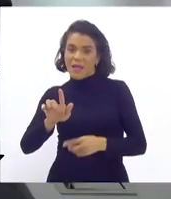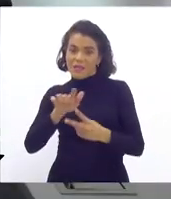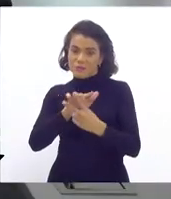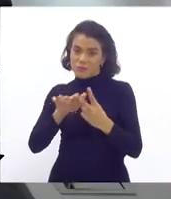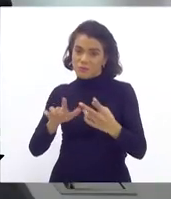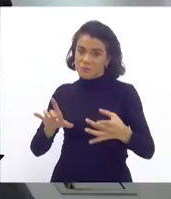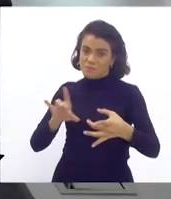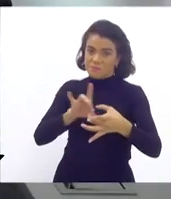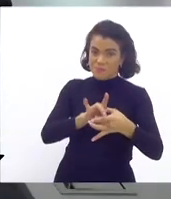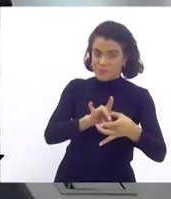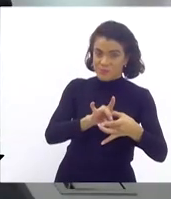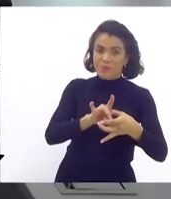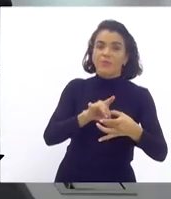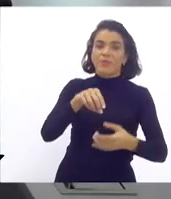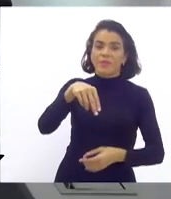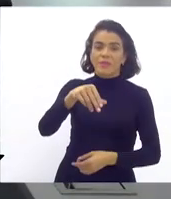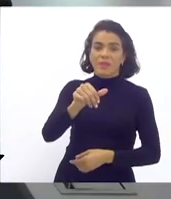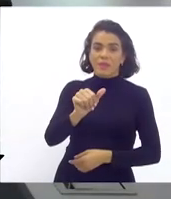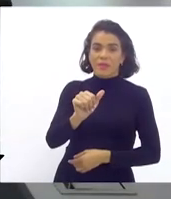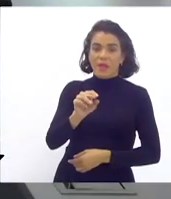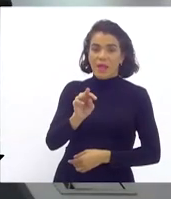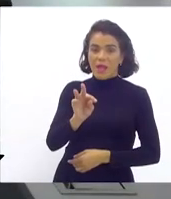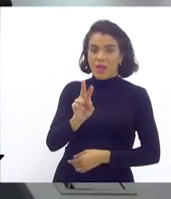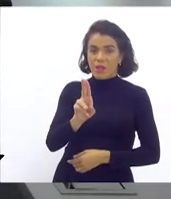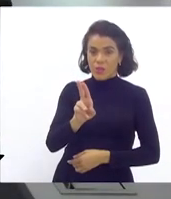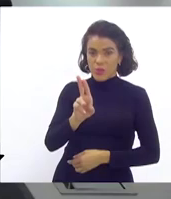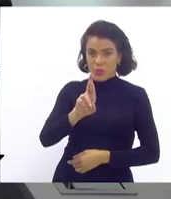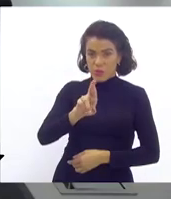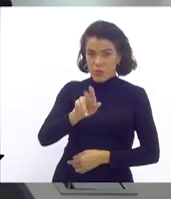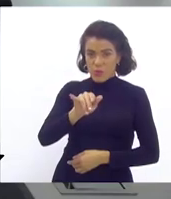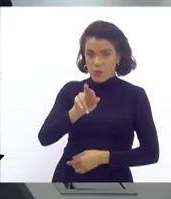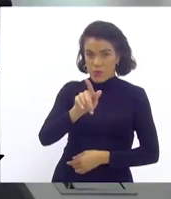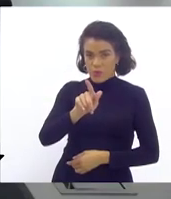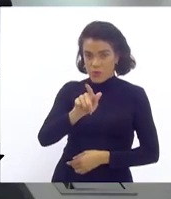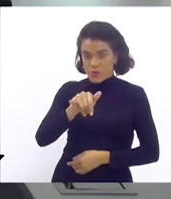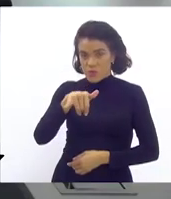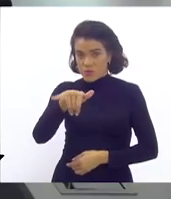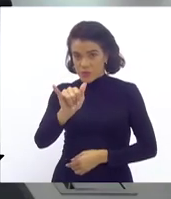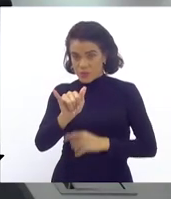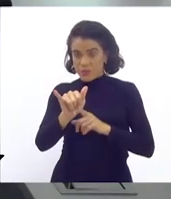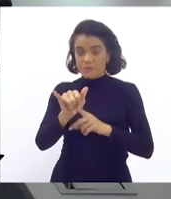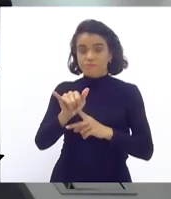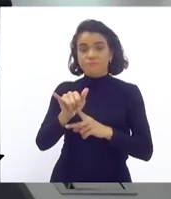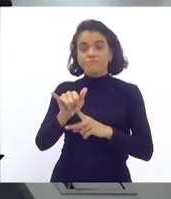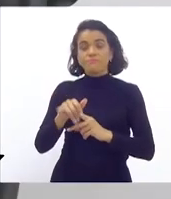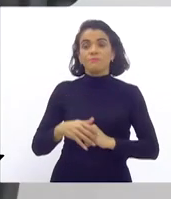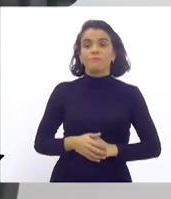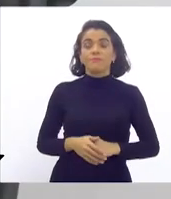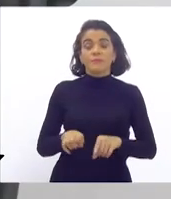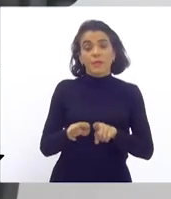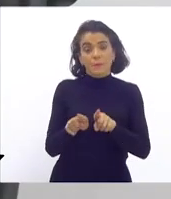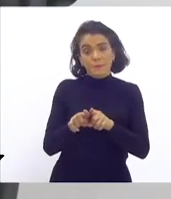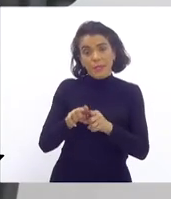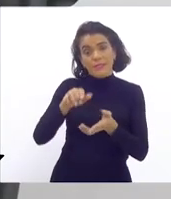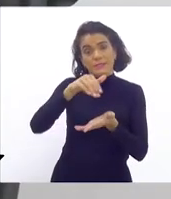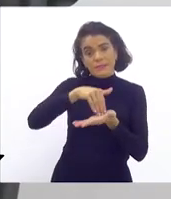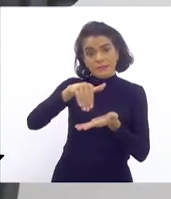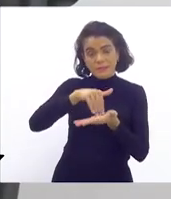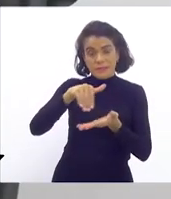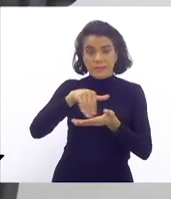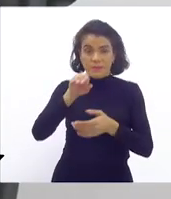perfeito de produção de meio observado e também Estendeu o convite ao secretário de estado